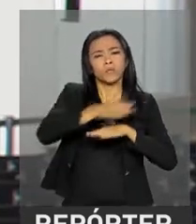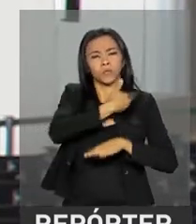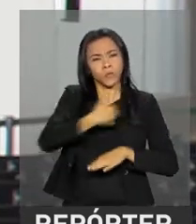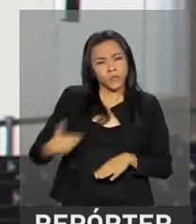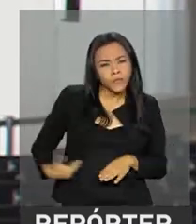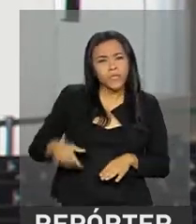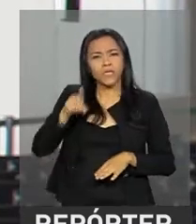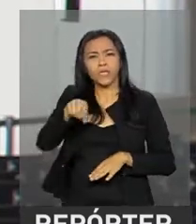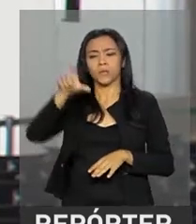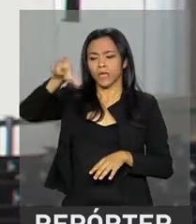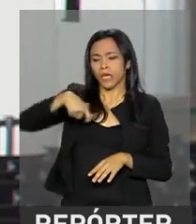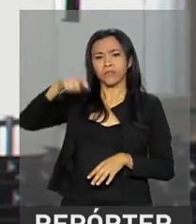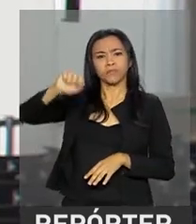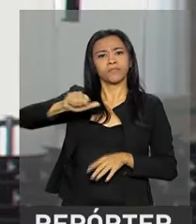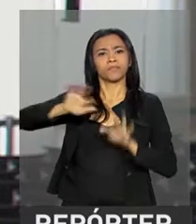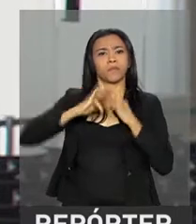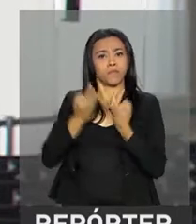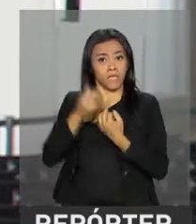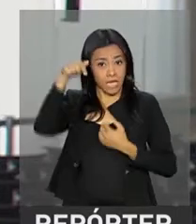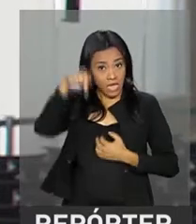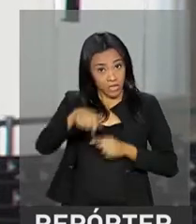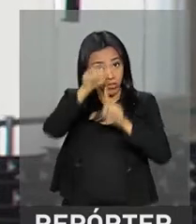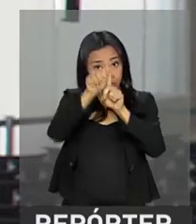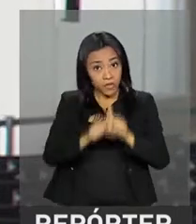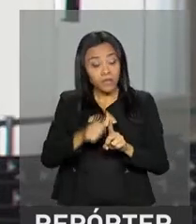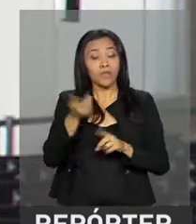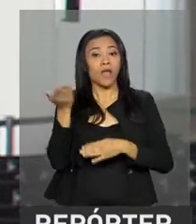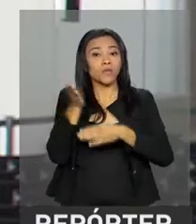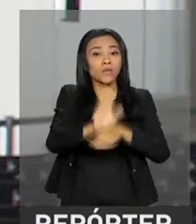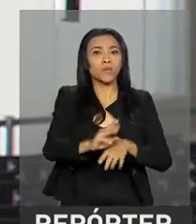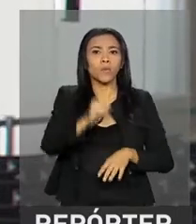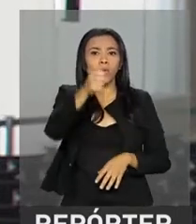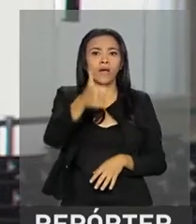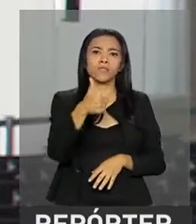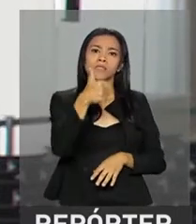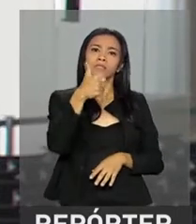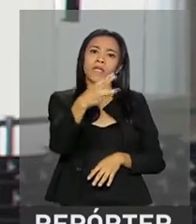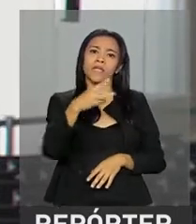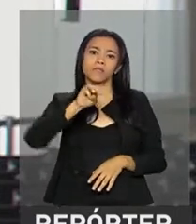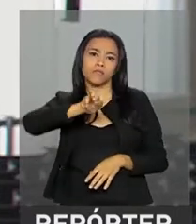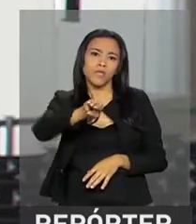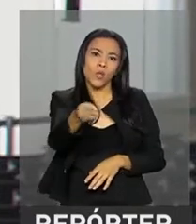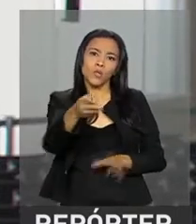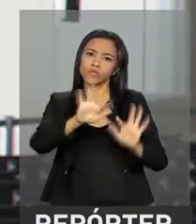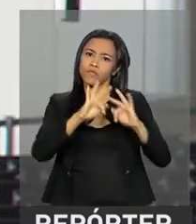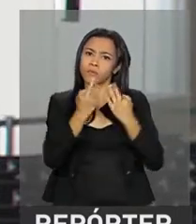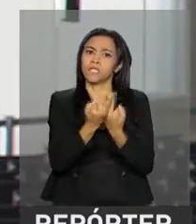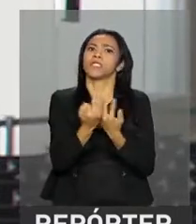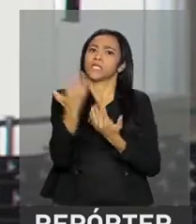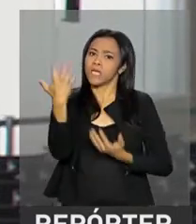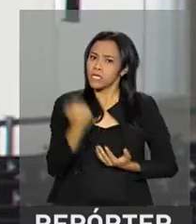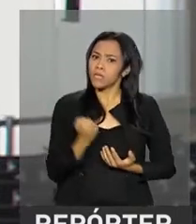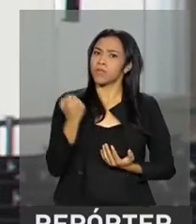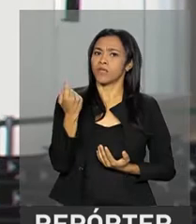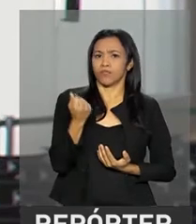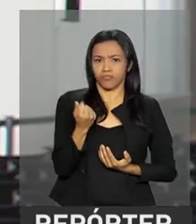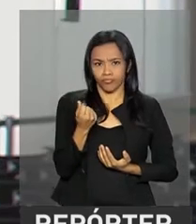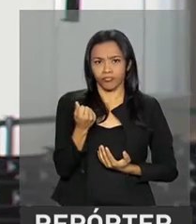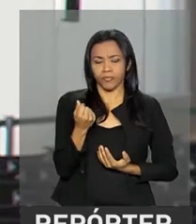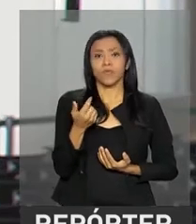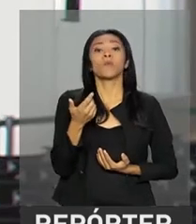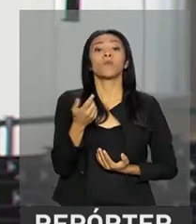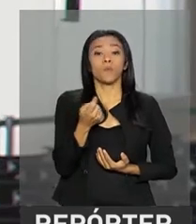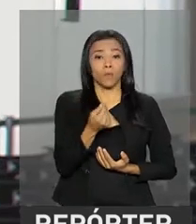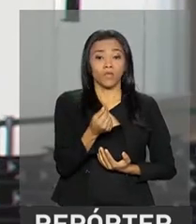família beneficiou só neste mês quase 13 milhões e meio de famílias que receberam um benefício médio no valor